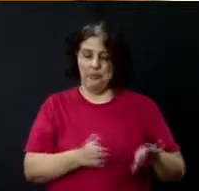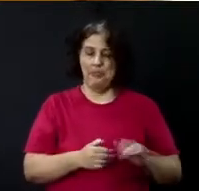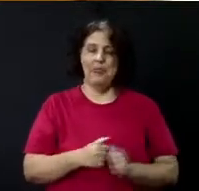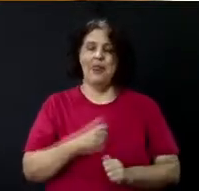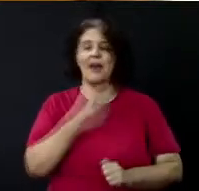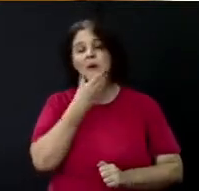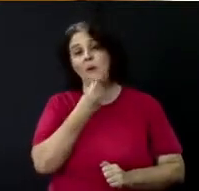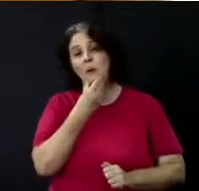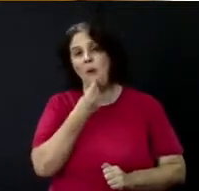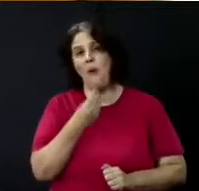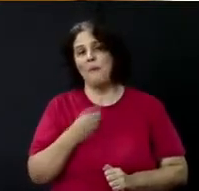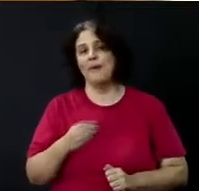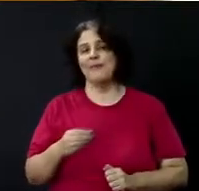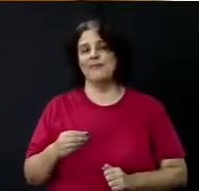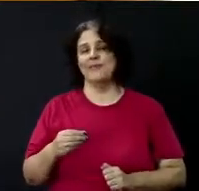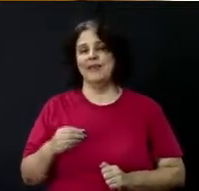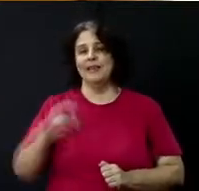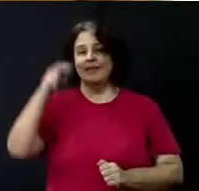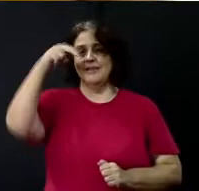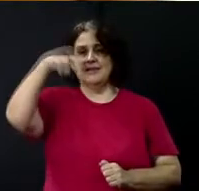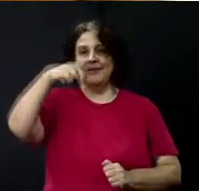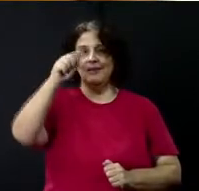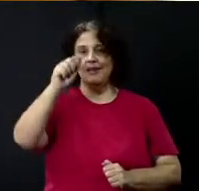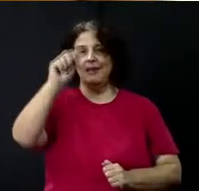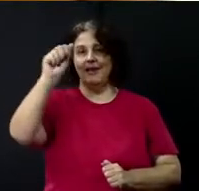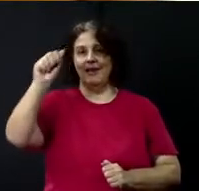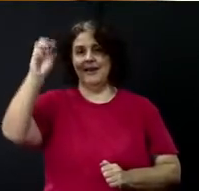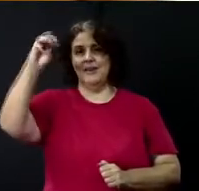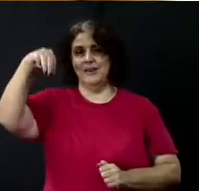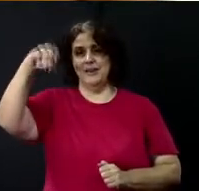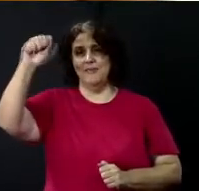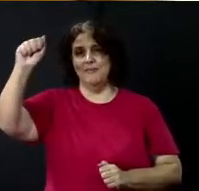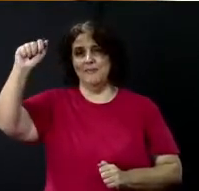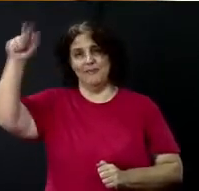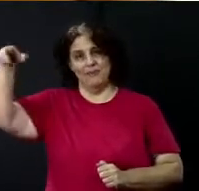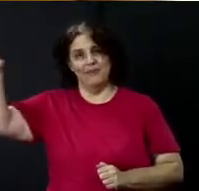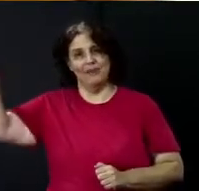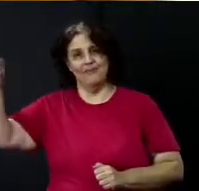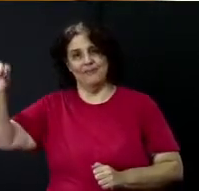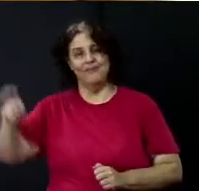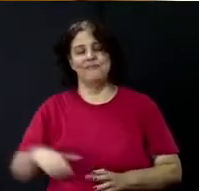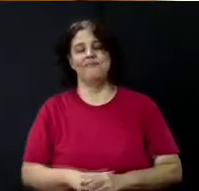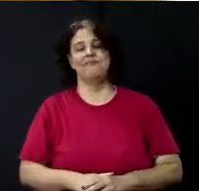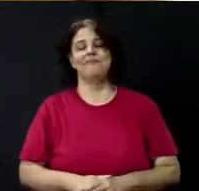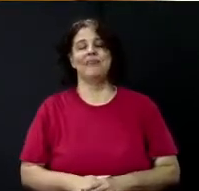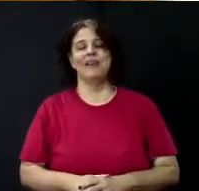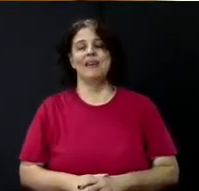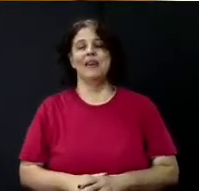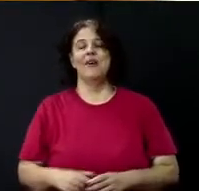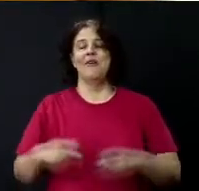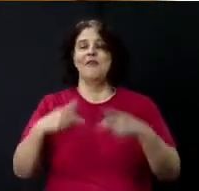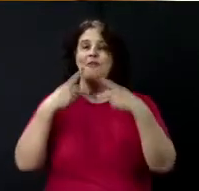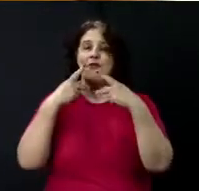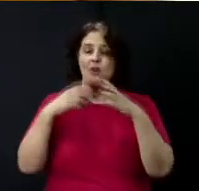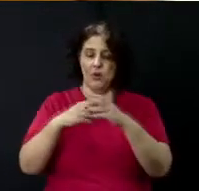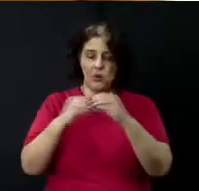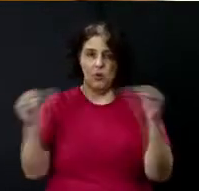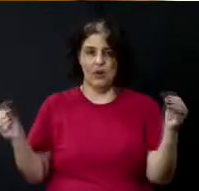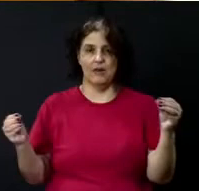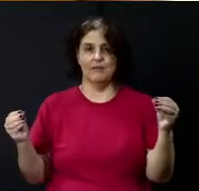rio lavar-se por ordem de um profeta. Nós temos um rei